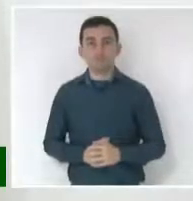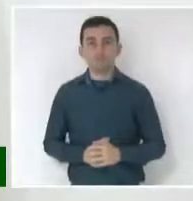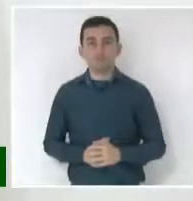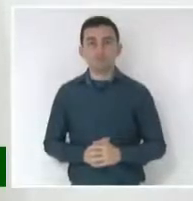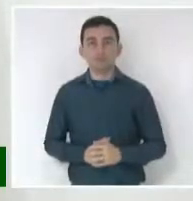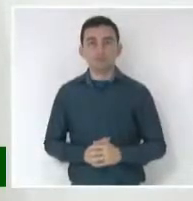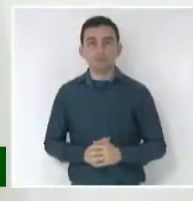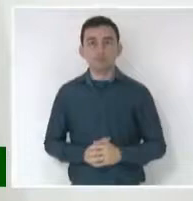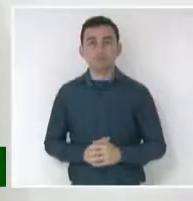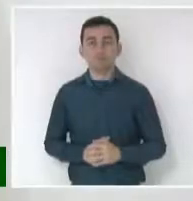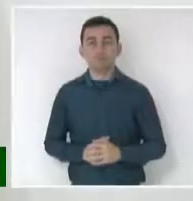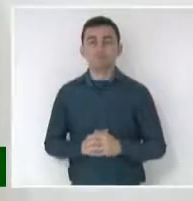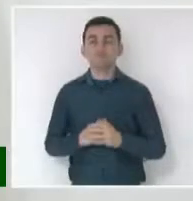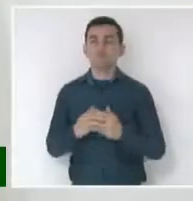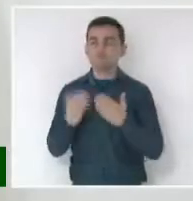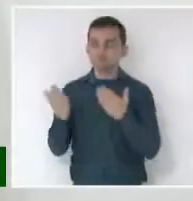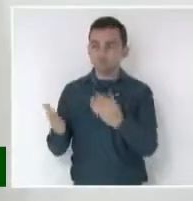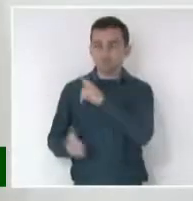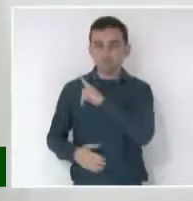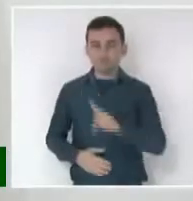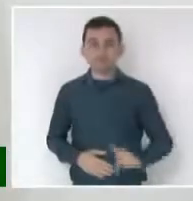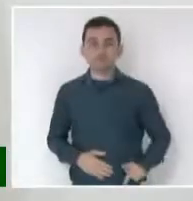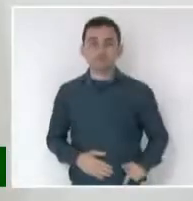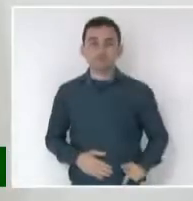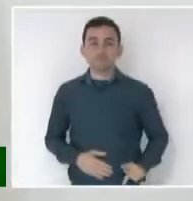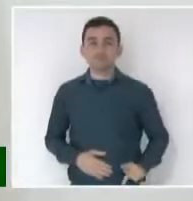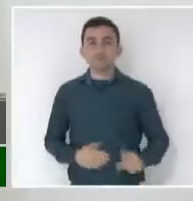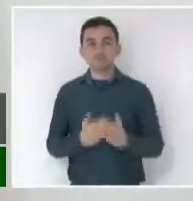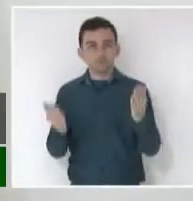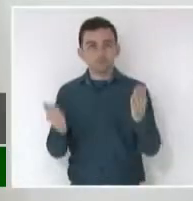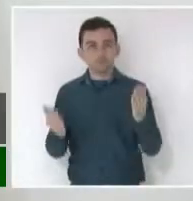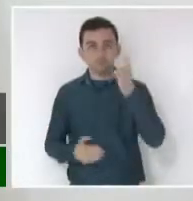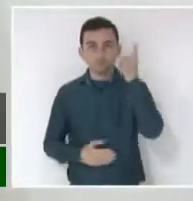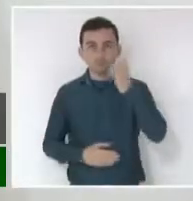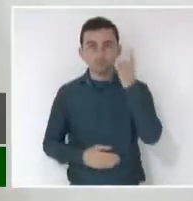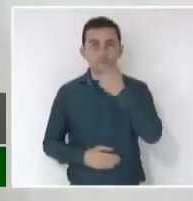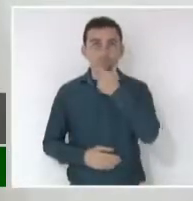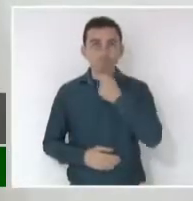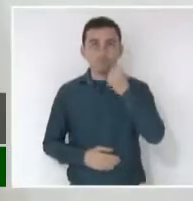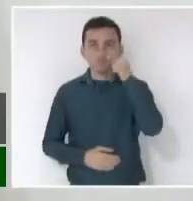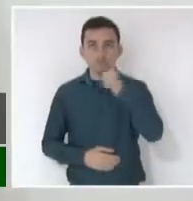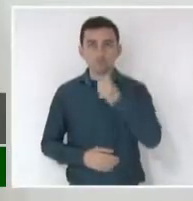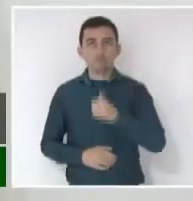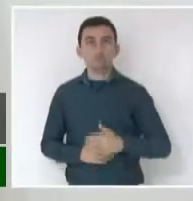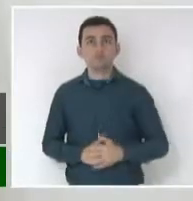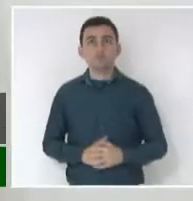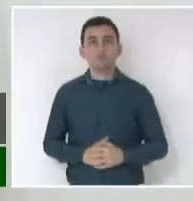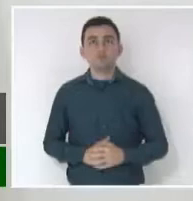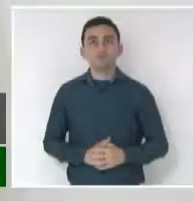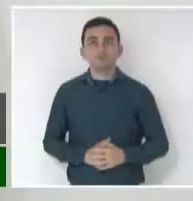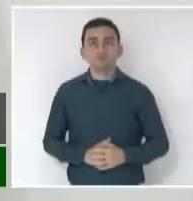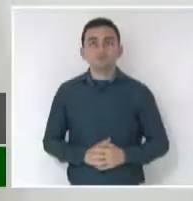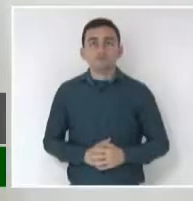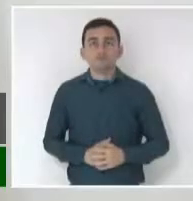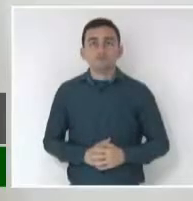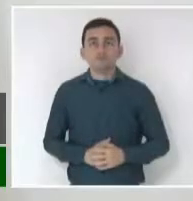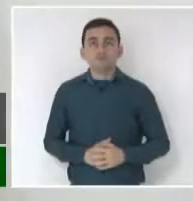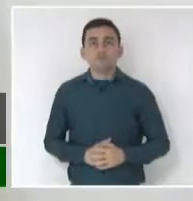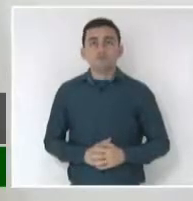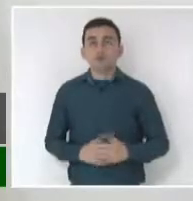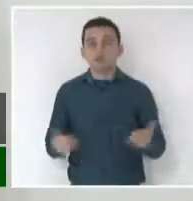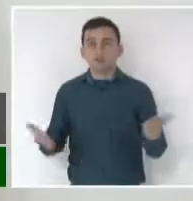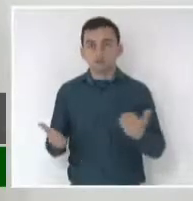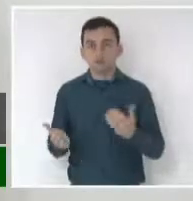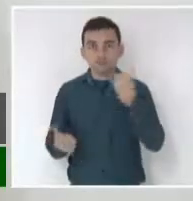Senhor presidente, senhores deputados, deputadas, eu aproveito o